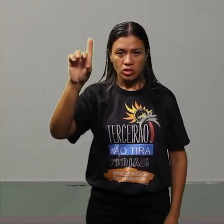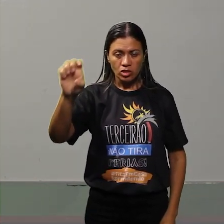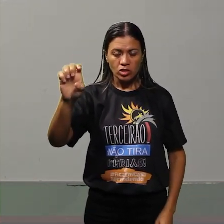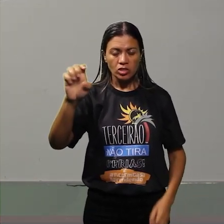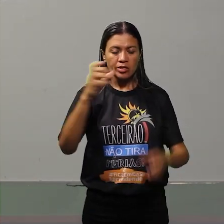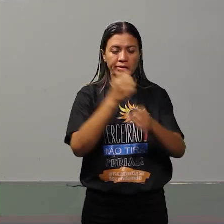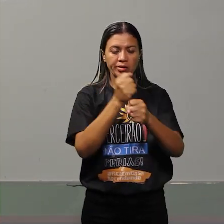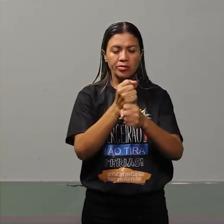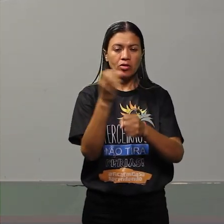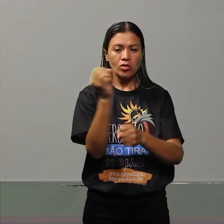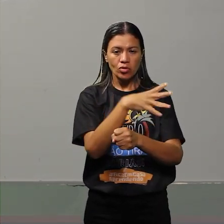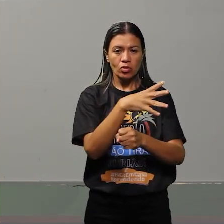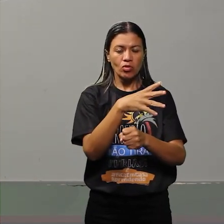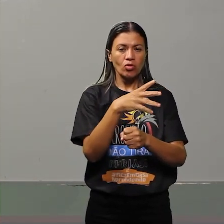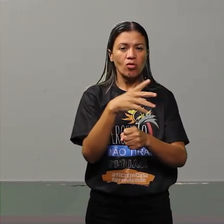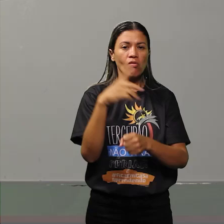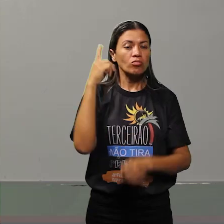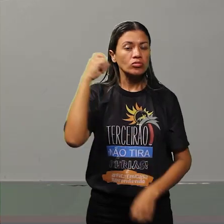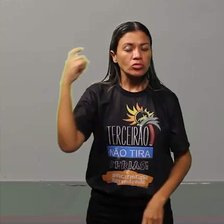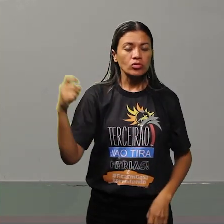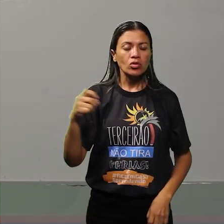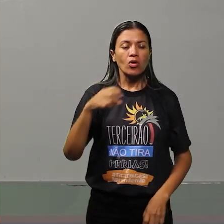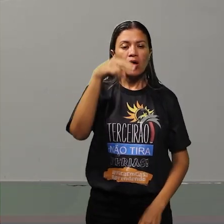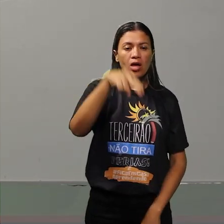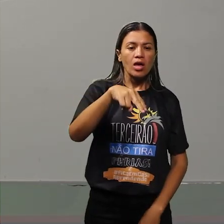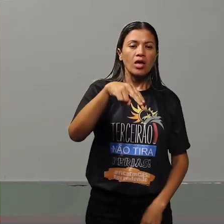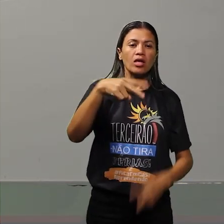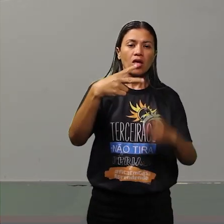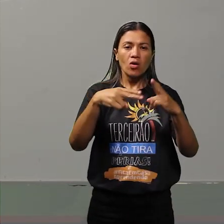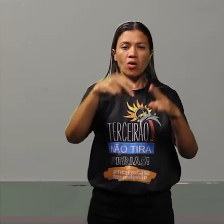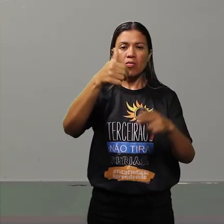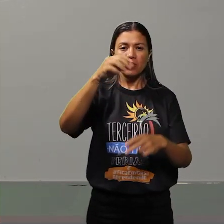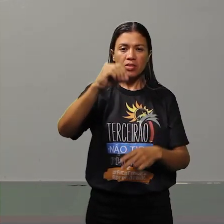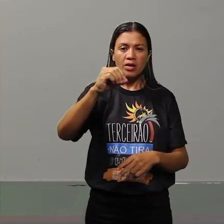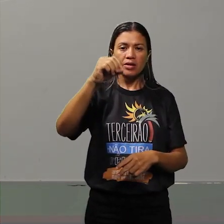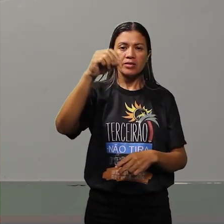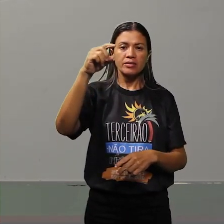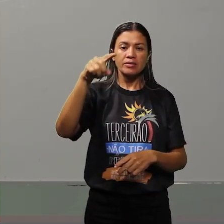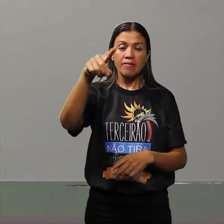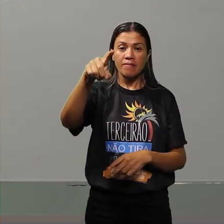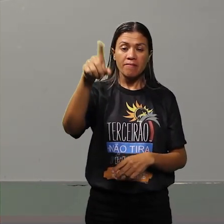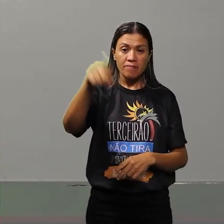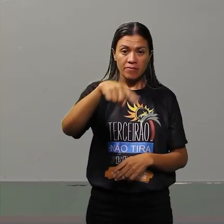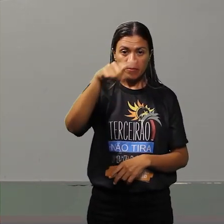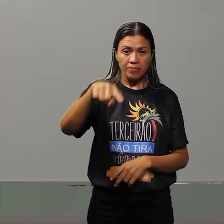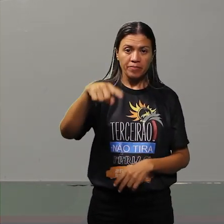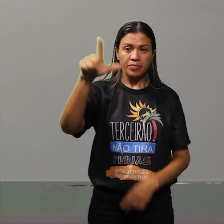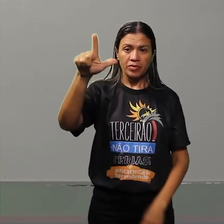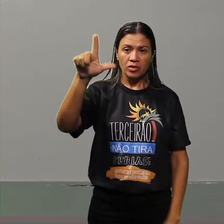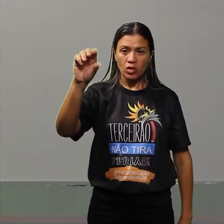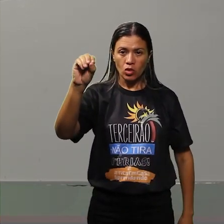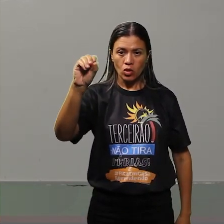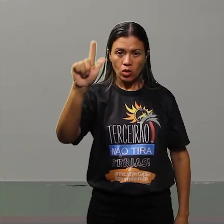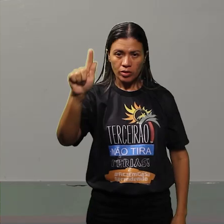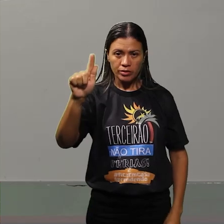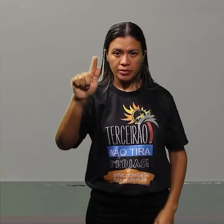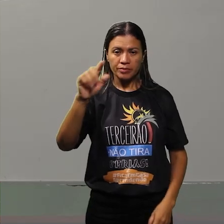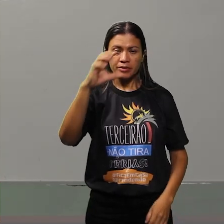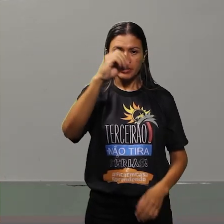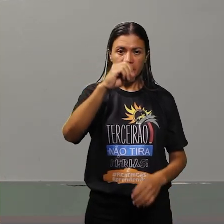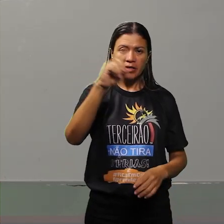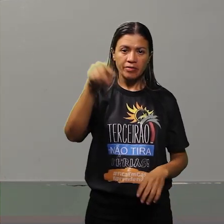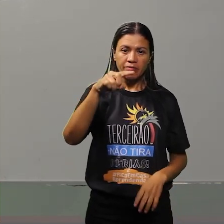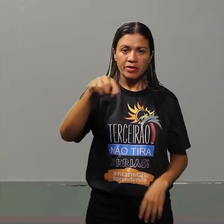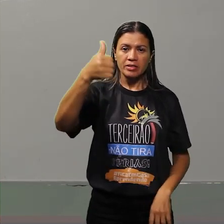N igual a 10 vezes log. Aí, quem é o I que eu quero calcular? No lugar de I, eu coloco, ó, I0 vezes 10 à